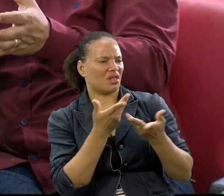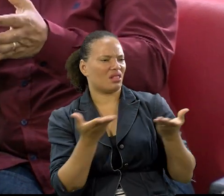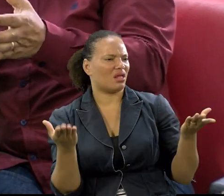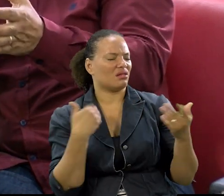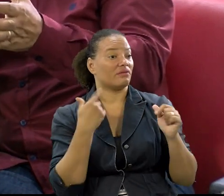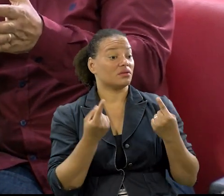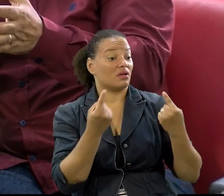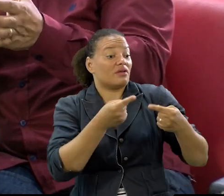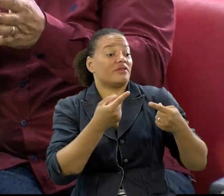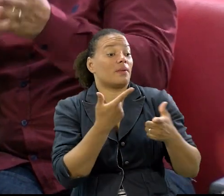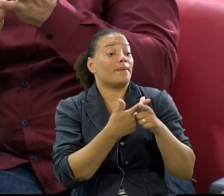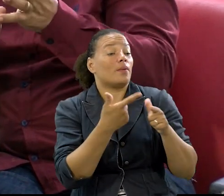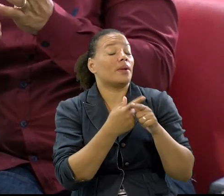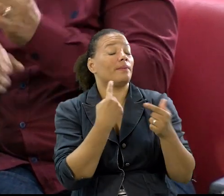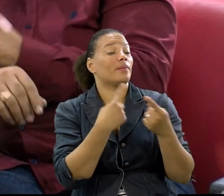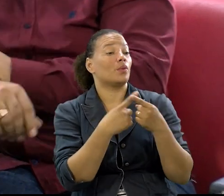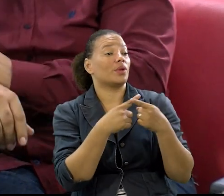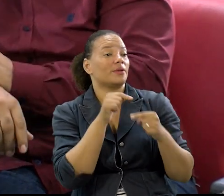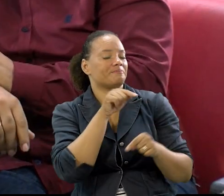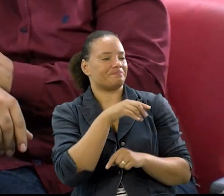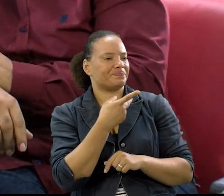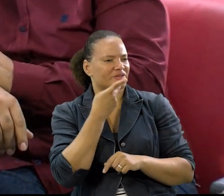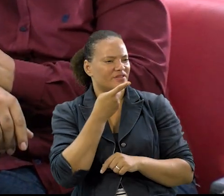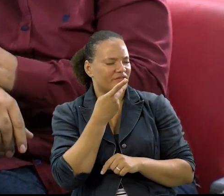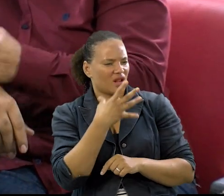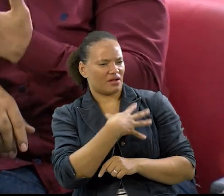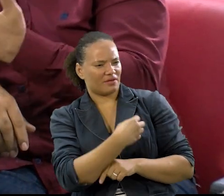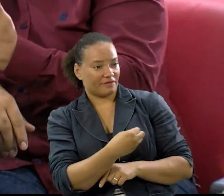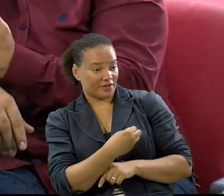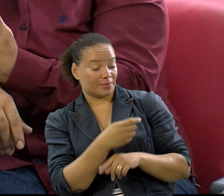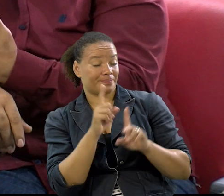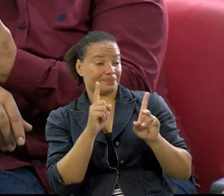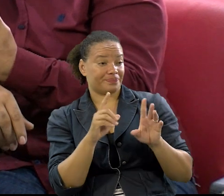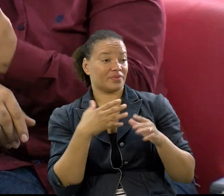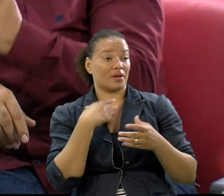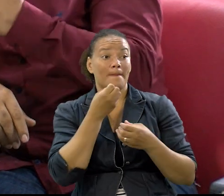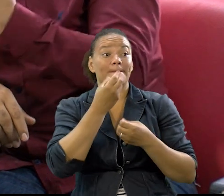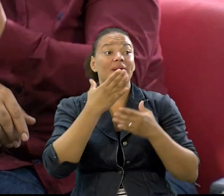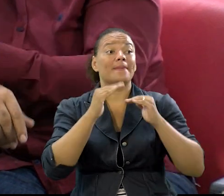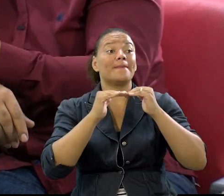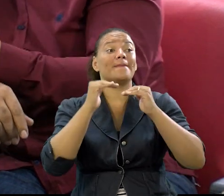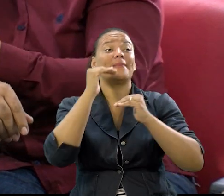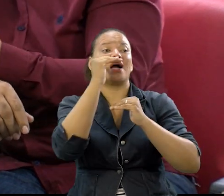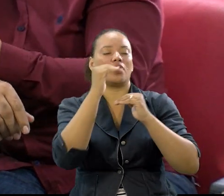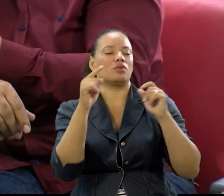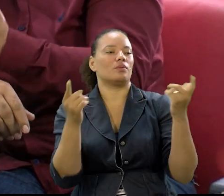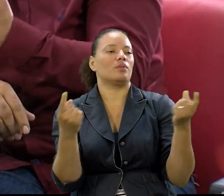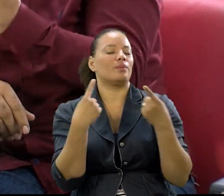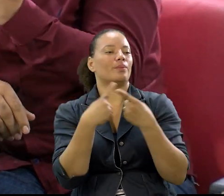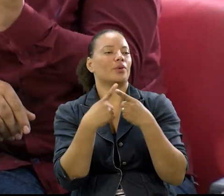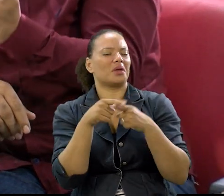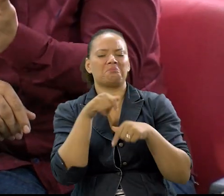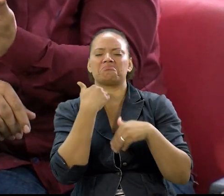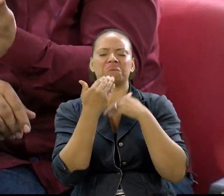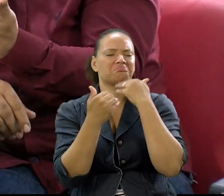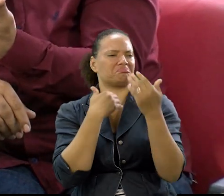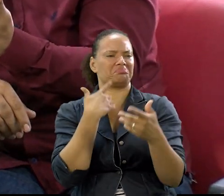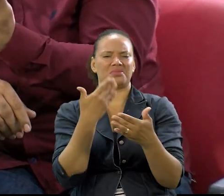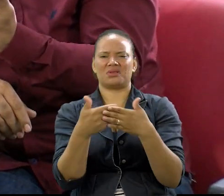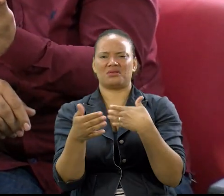vocês enfrentam problemas por quê Porque quando se fala do filho se fala do bem maior qualquer